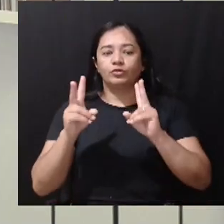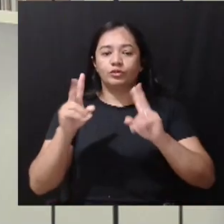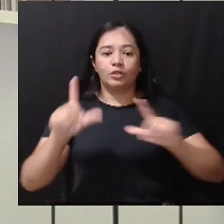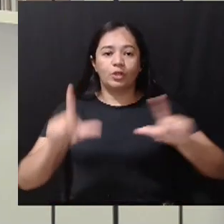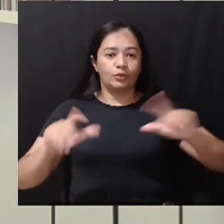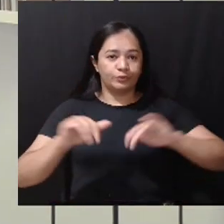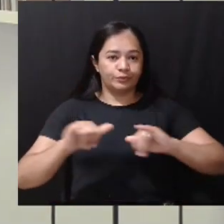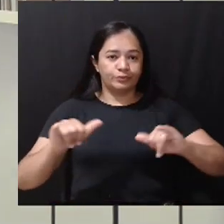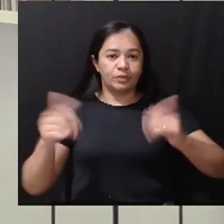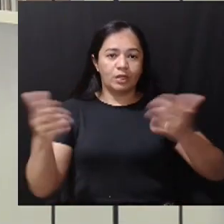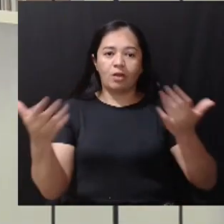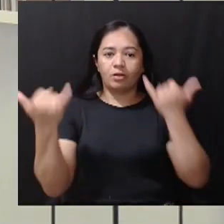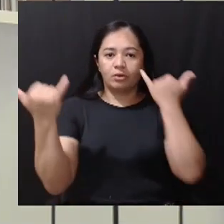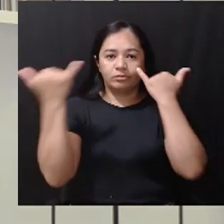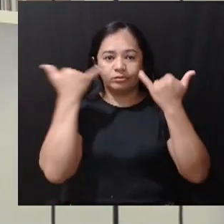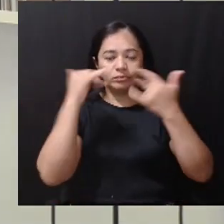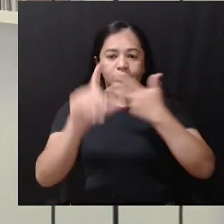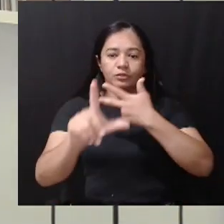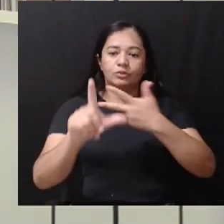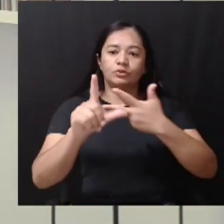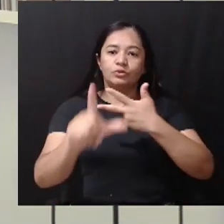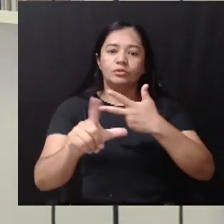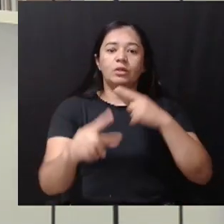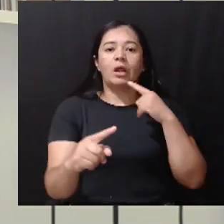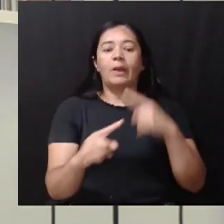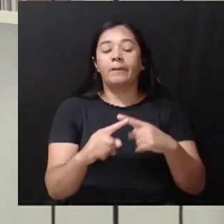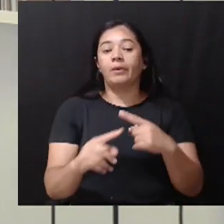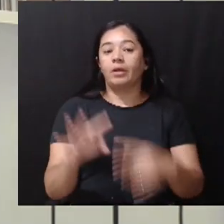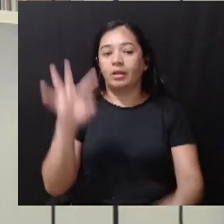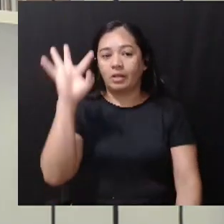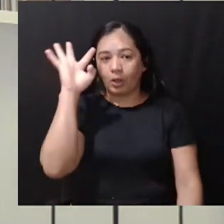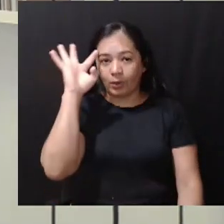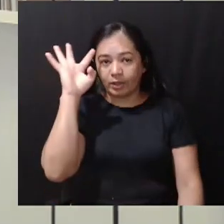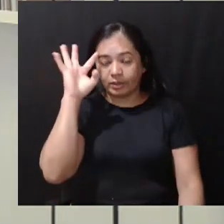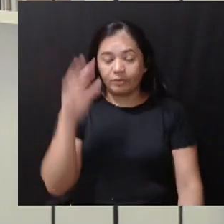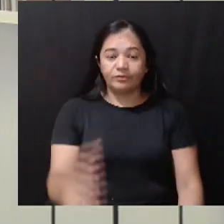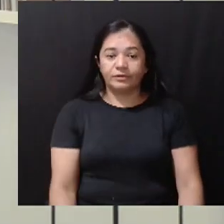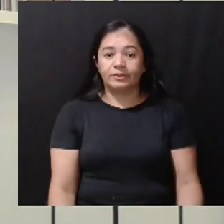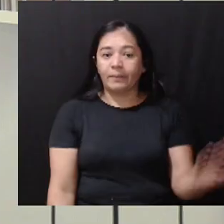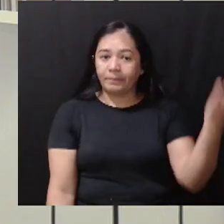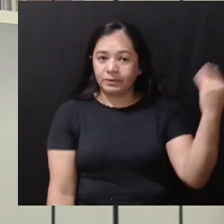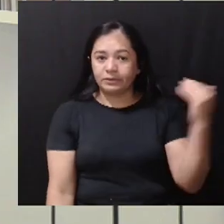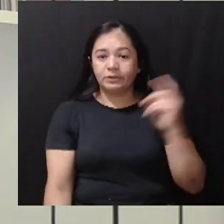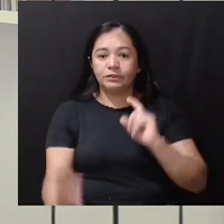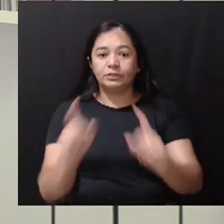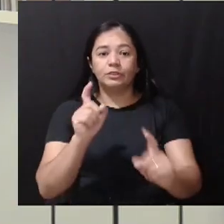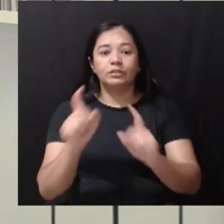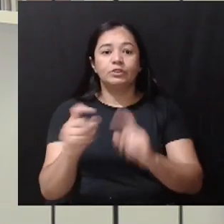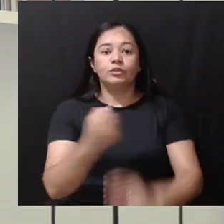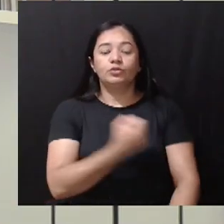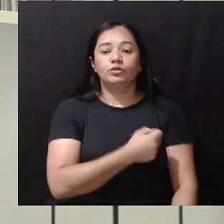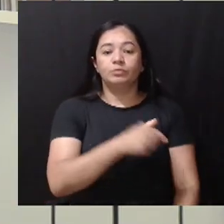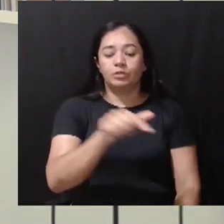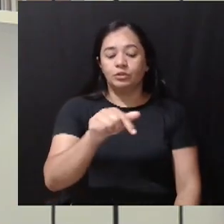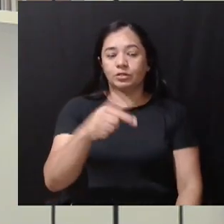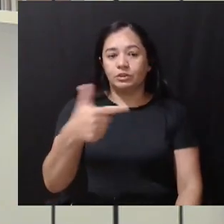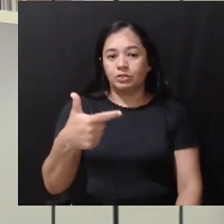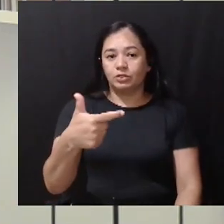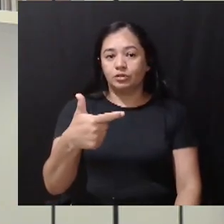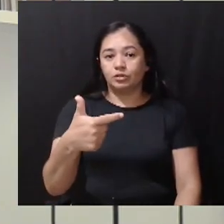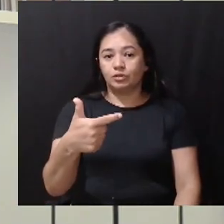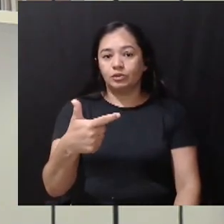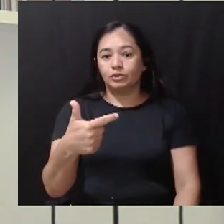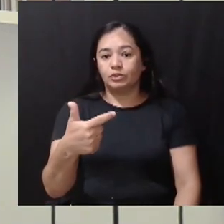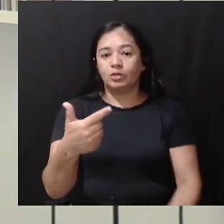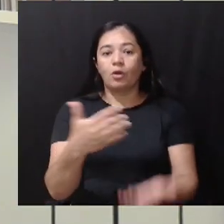as notícias do Legislativo, porque na quarta-feira passada, a reunião ordinária de número 72, foi aberta a